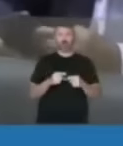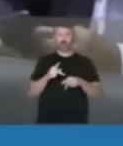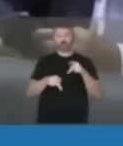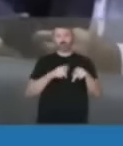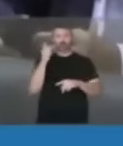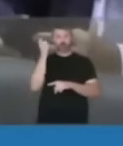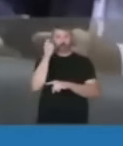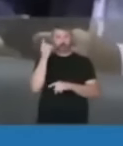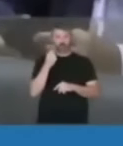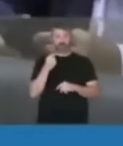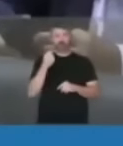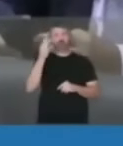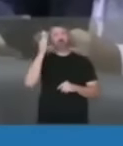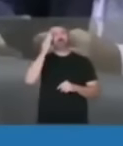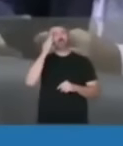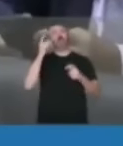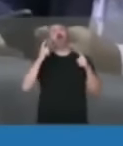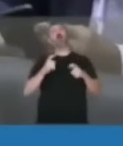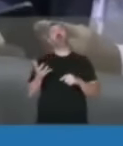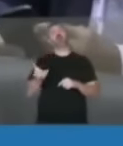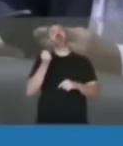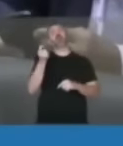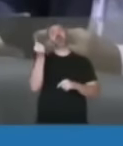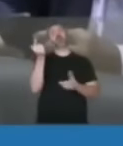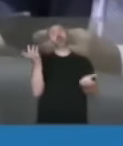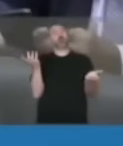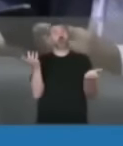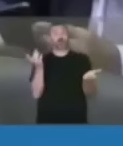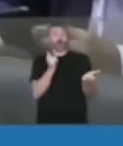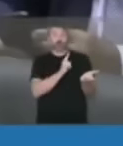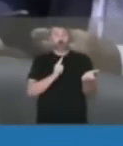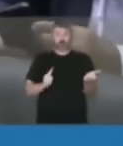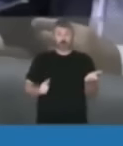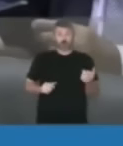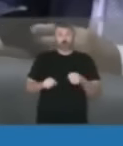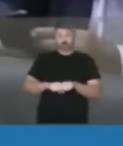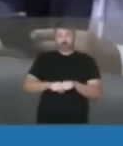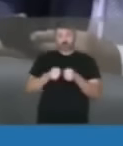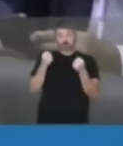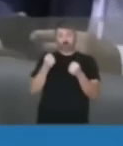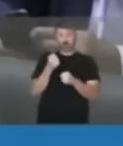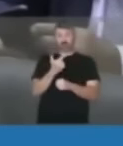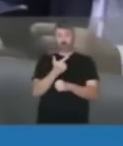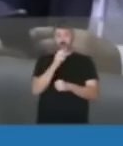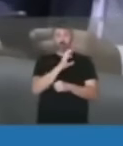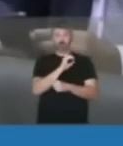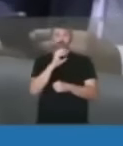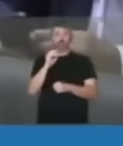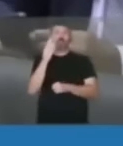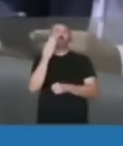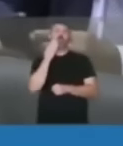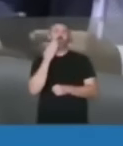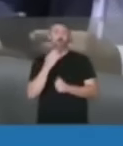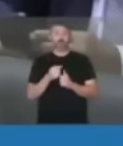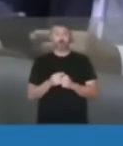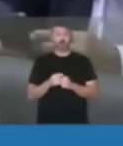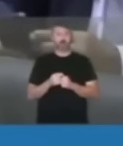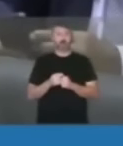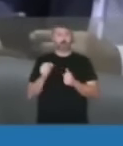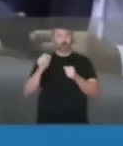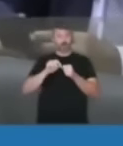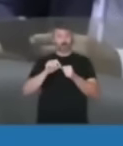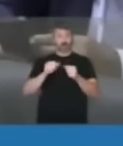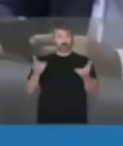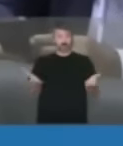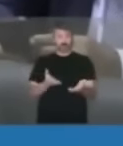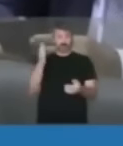gaúcho. Eu queria saber de onde ela vai tirar esse dinheiro, se o governo já tem um rombo de mais de 200 bi, que ele colocou esse país nessa